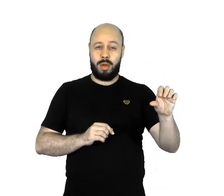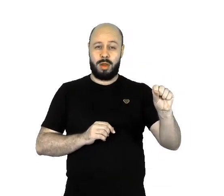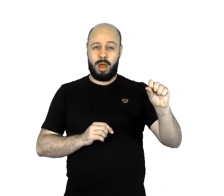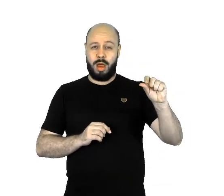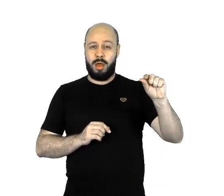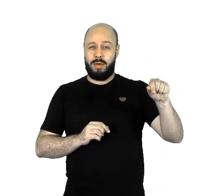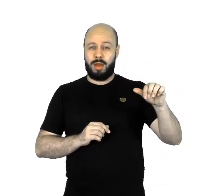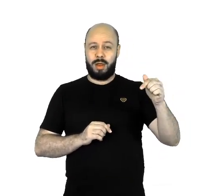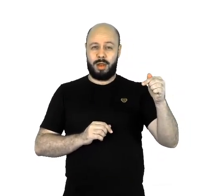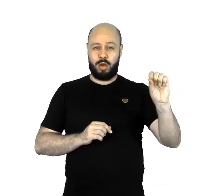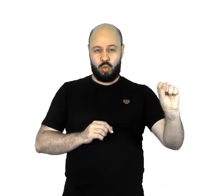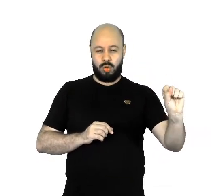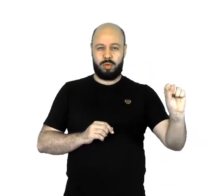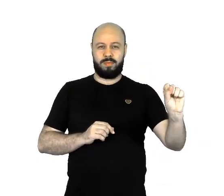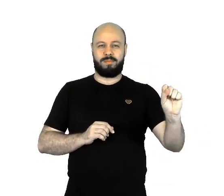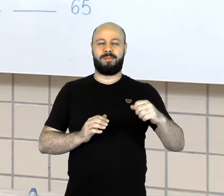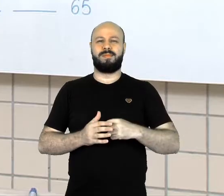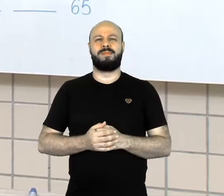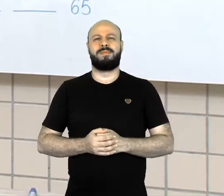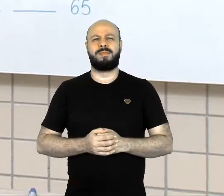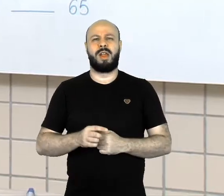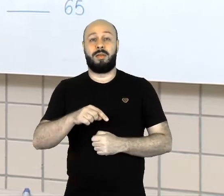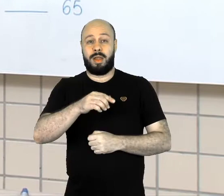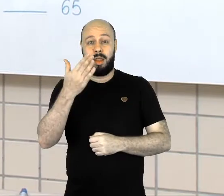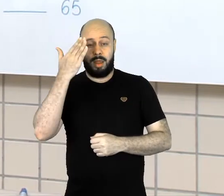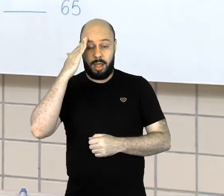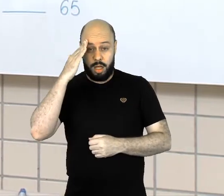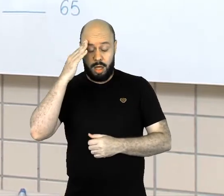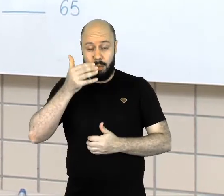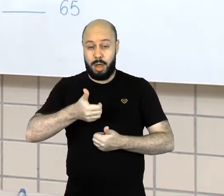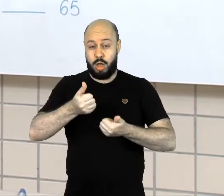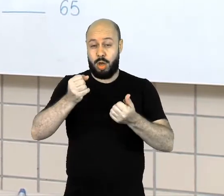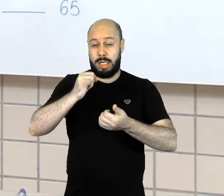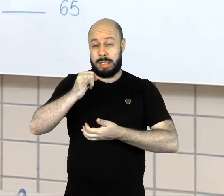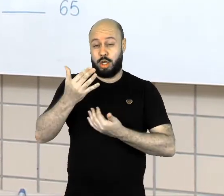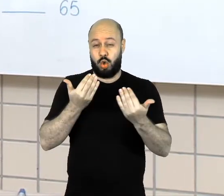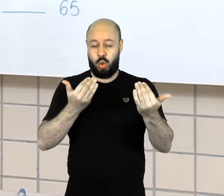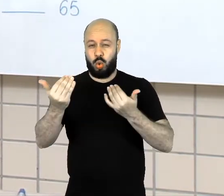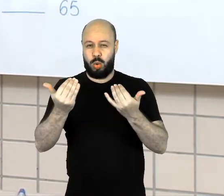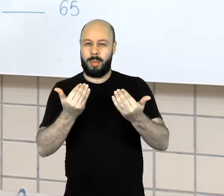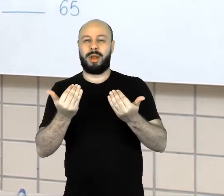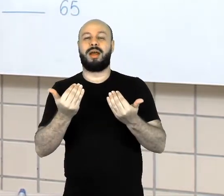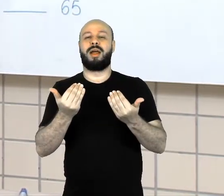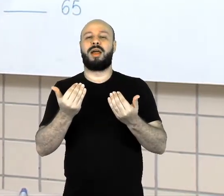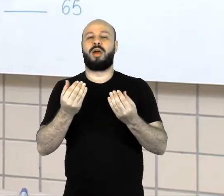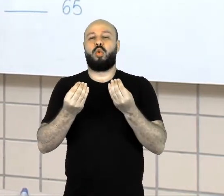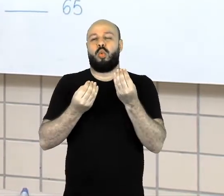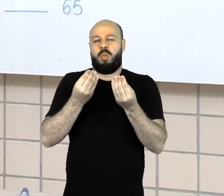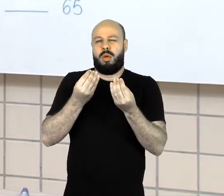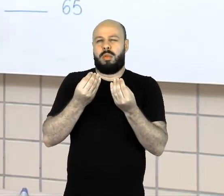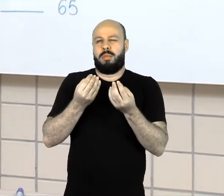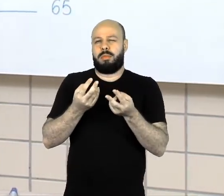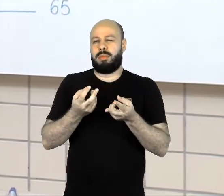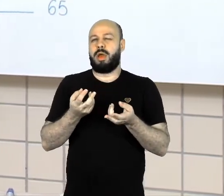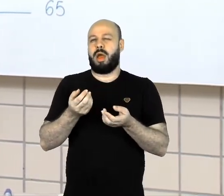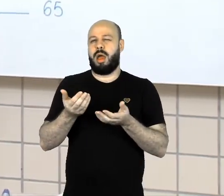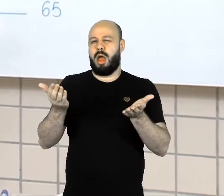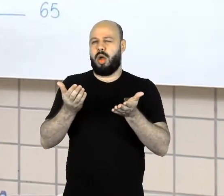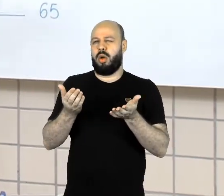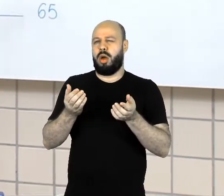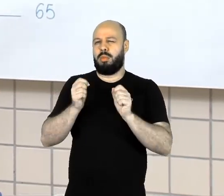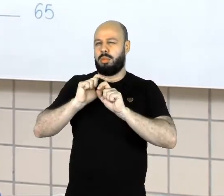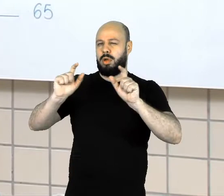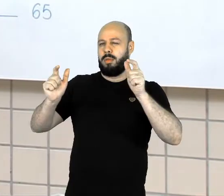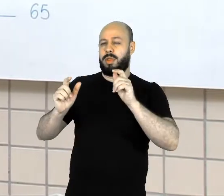78 centavos. Você vai entender melhor como comparar os números decimais acompanhando aqui comigo. Eu coloquei